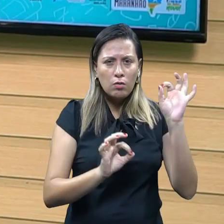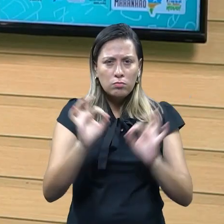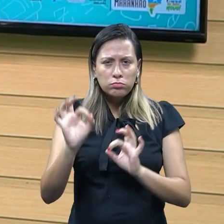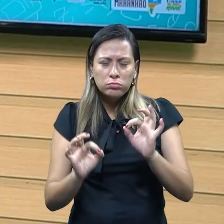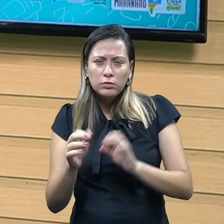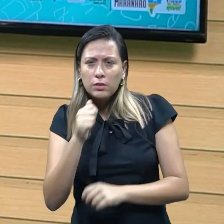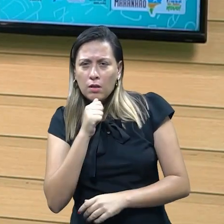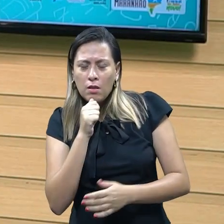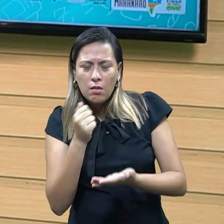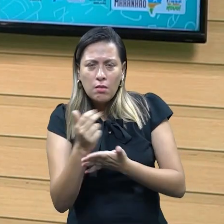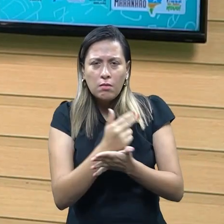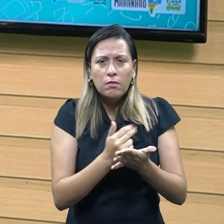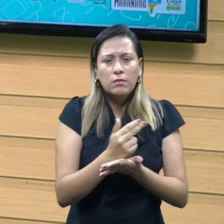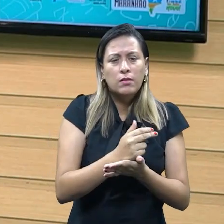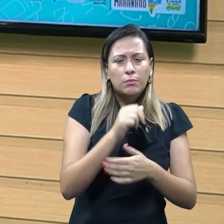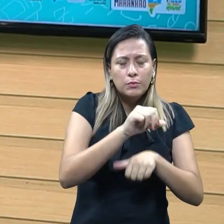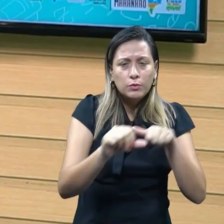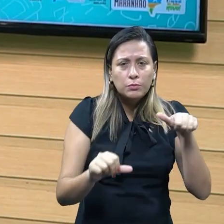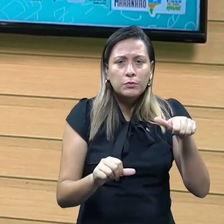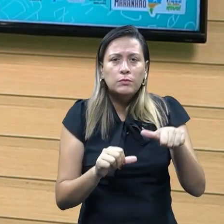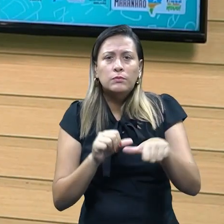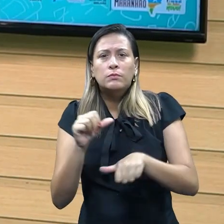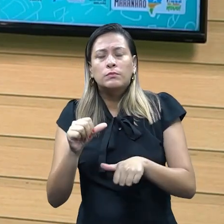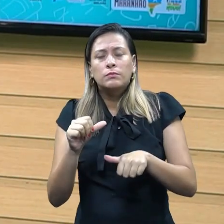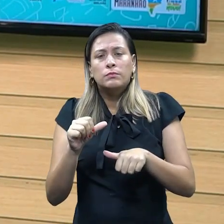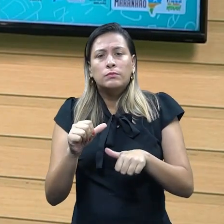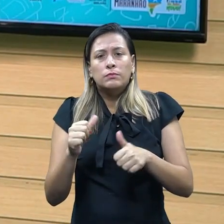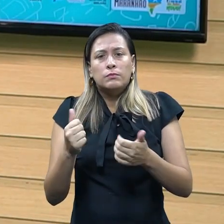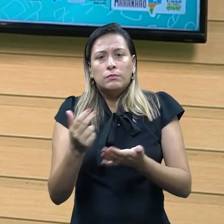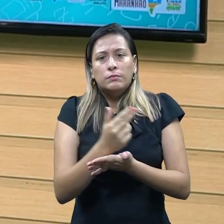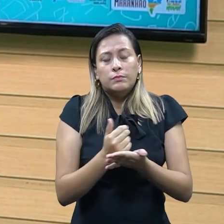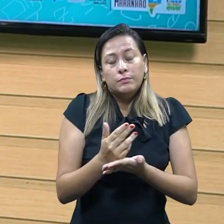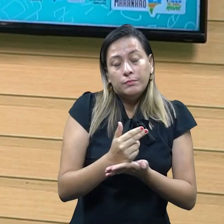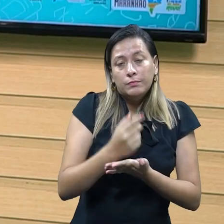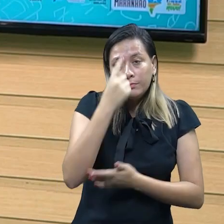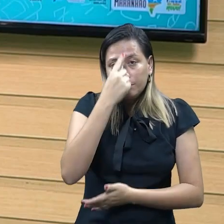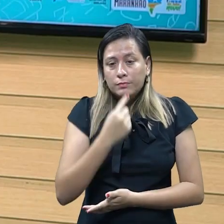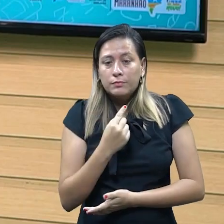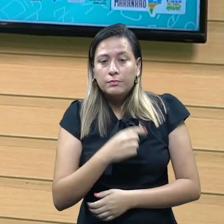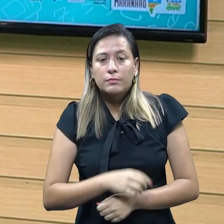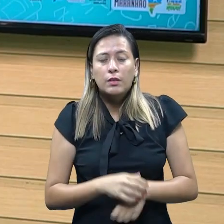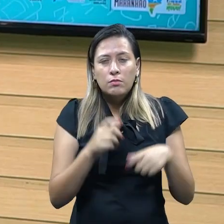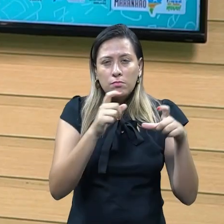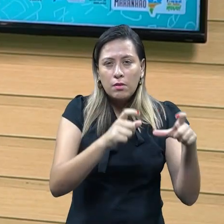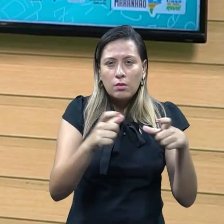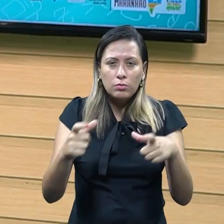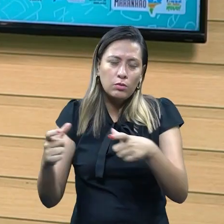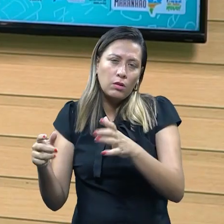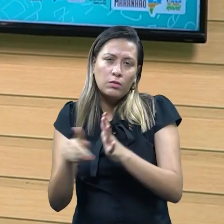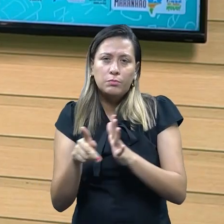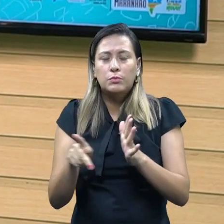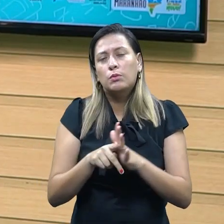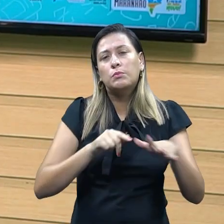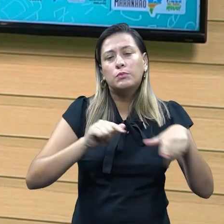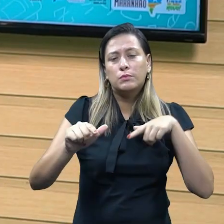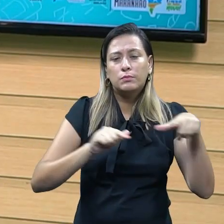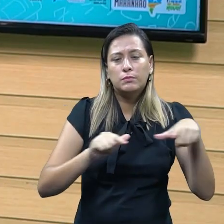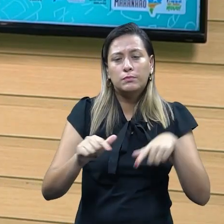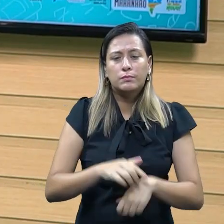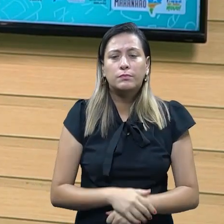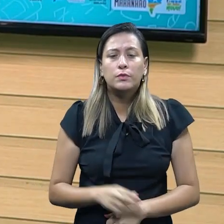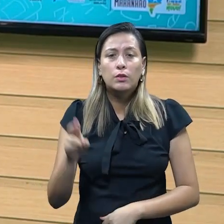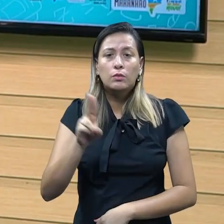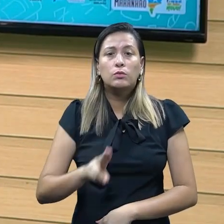estiver construindo um desenho, você pode ir mudando esta figura e colocando em diferentes locais do seu